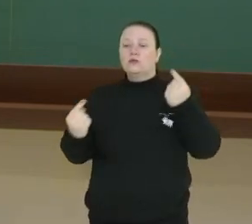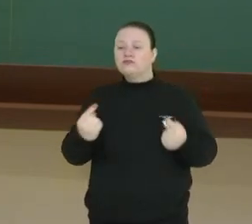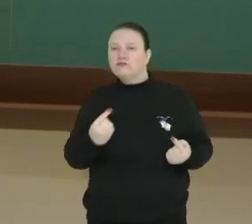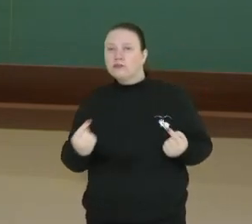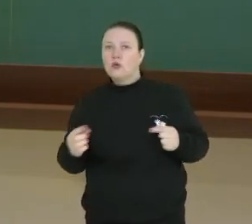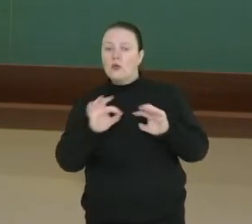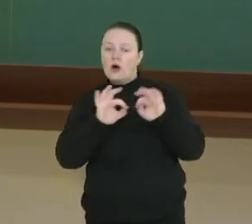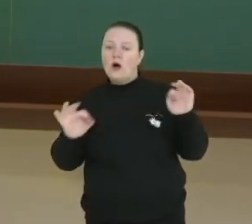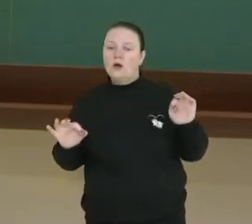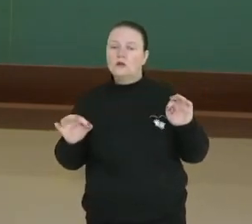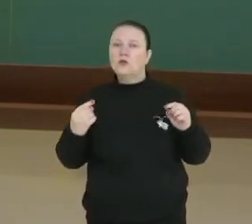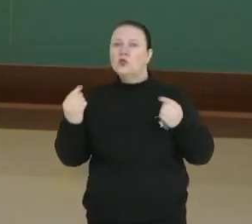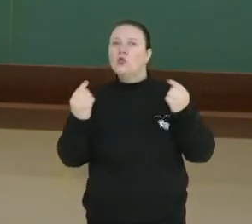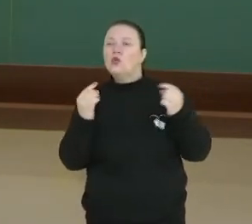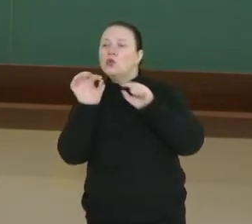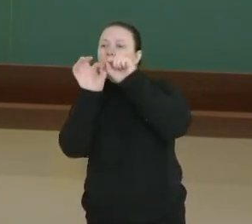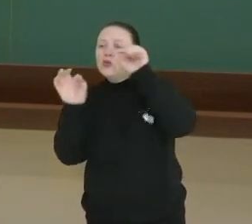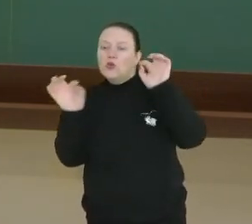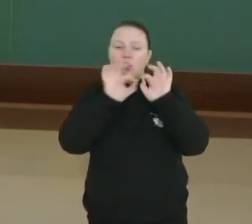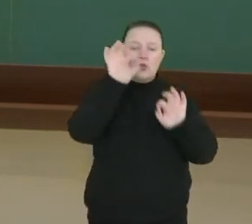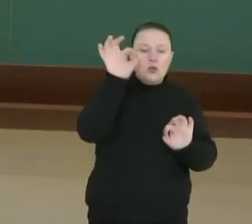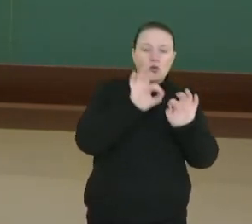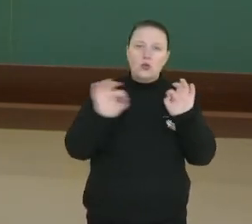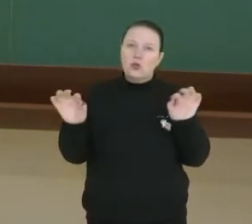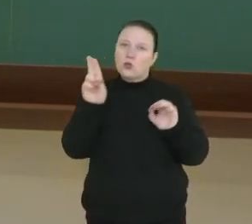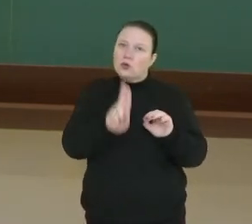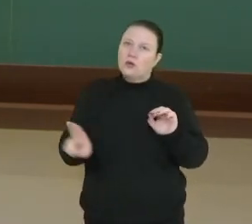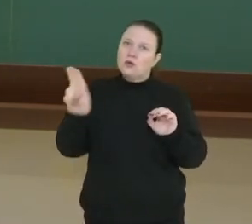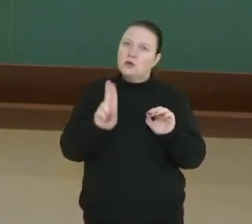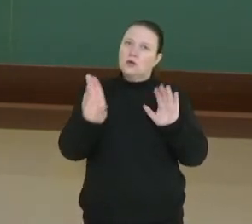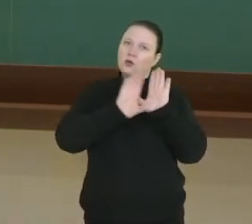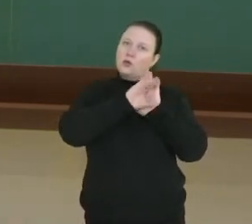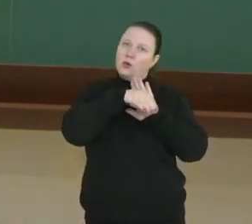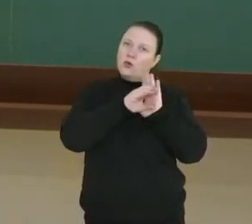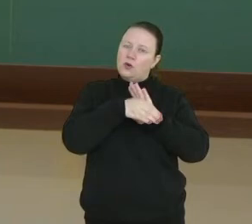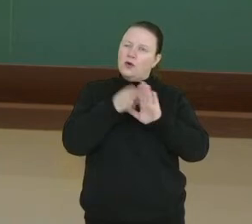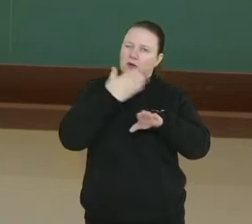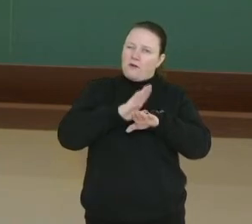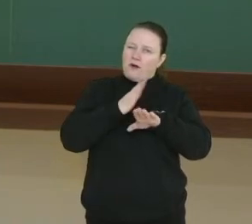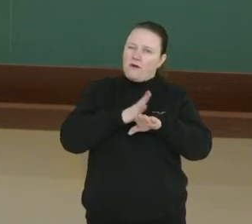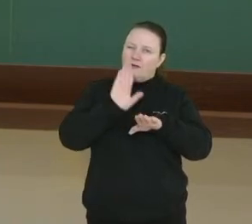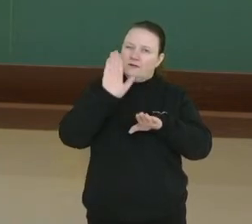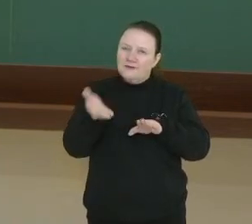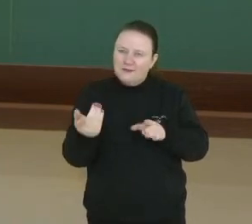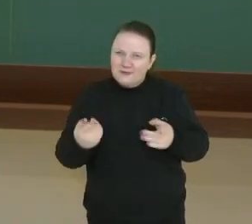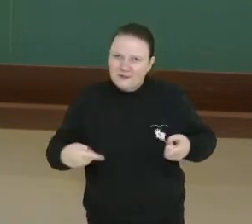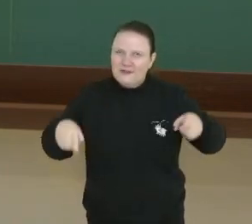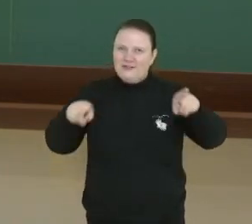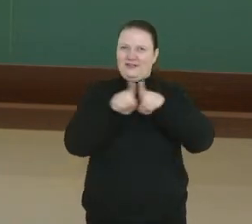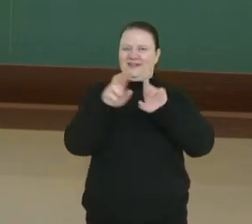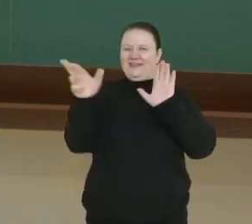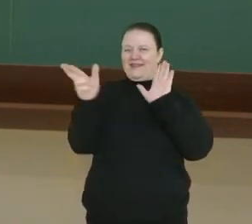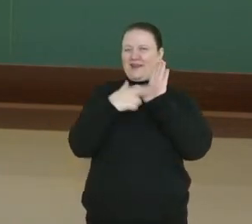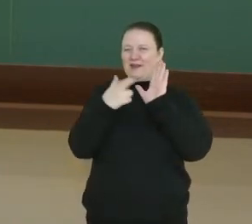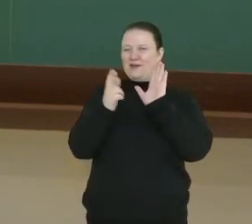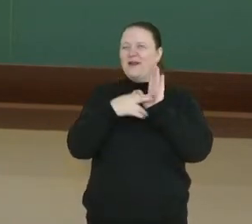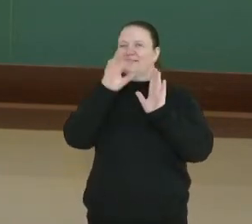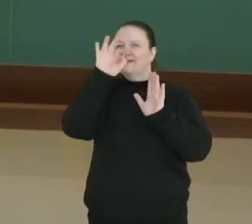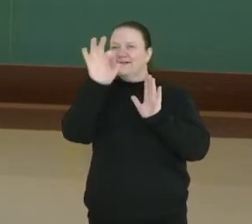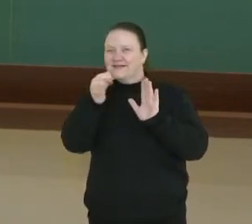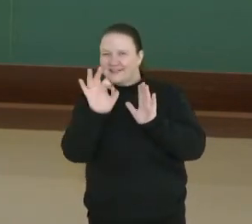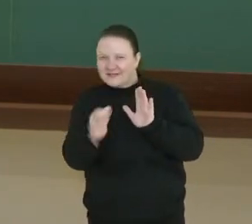de cada uma dessas retas. Usando os conceitos, vocês vão resolver e a gente já volta a conferir para ver o que